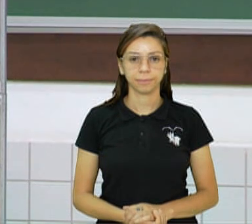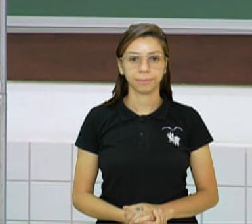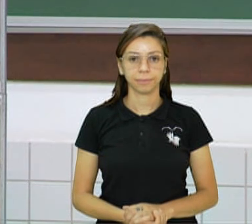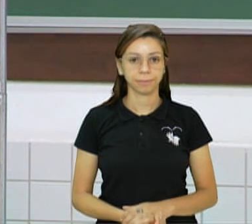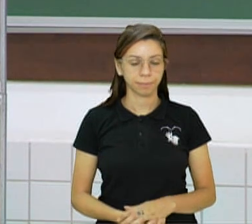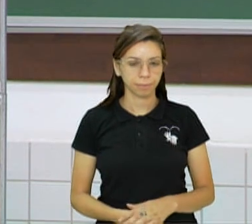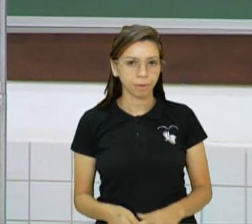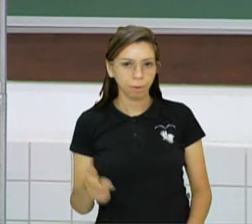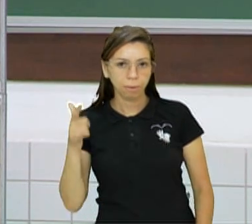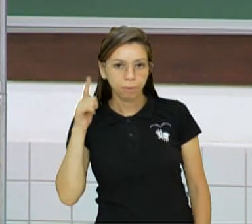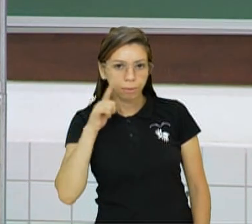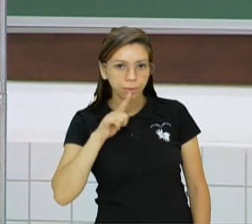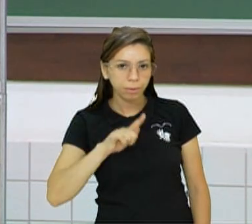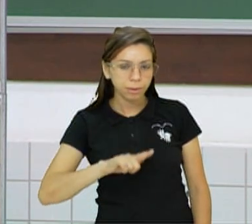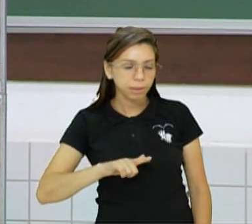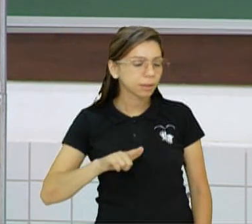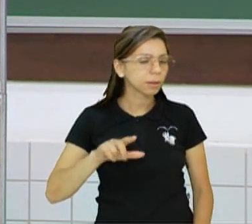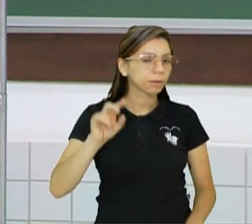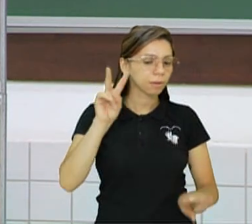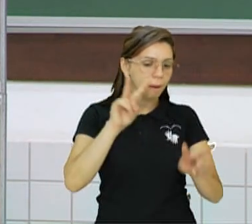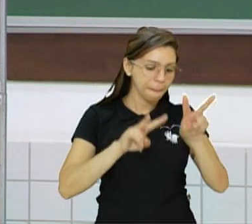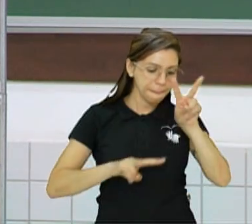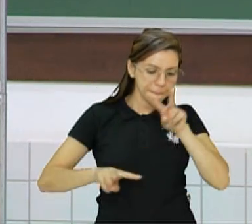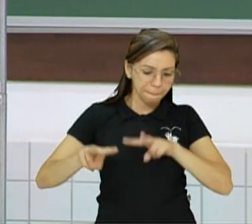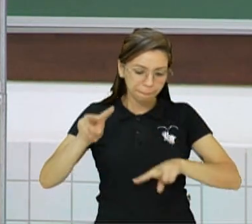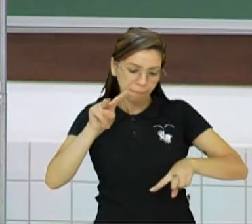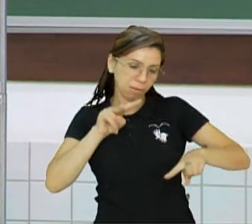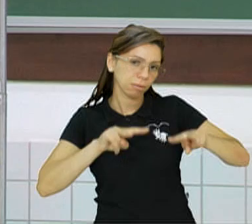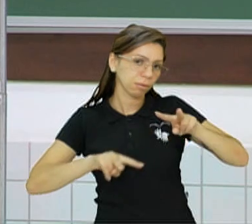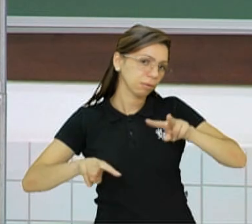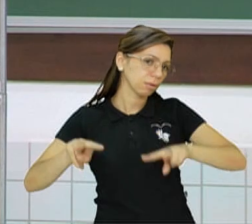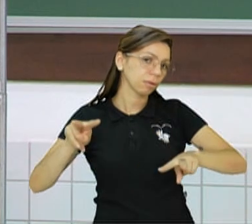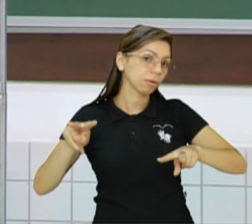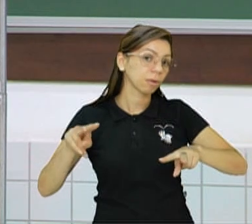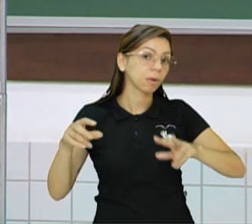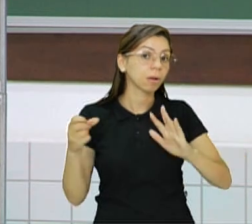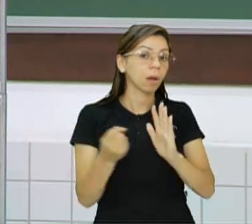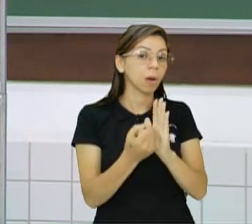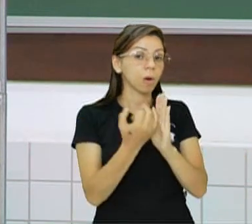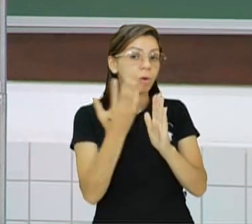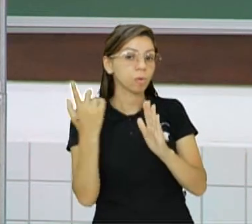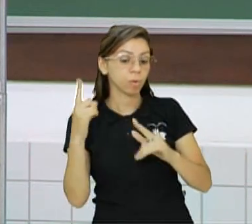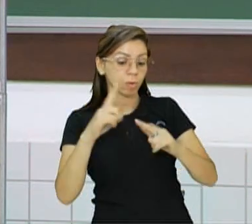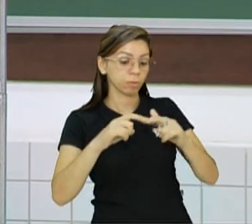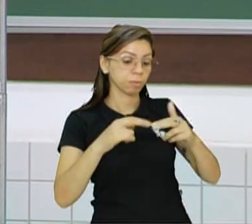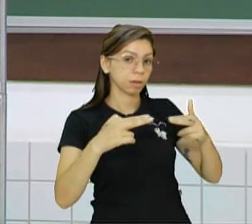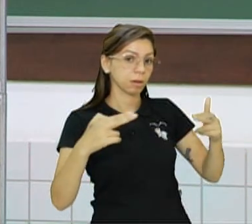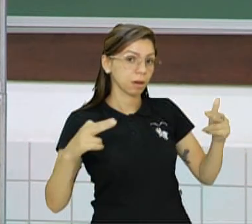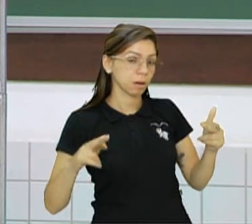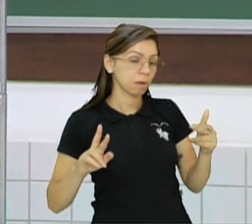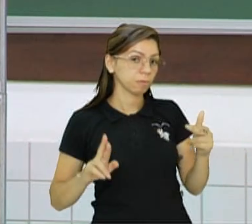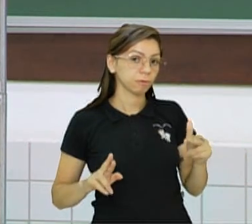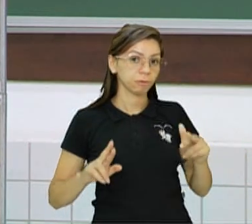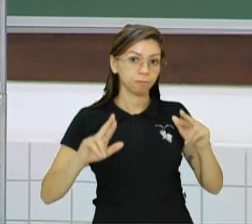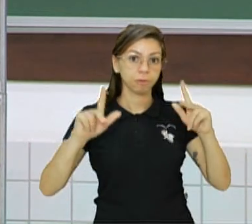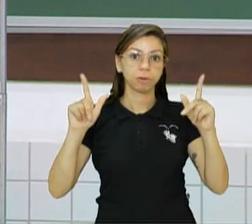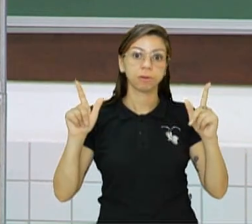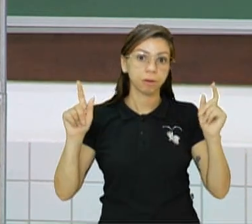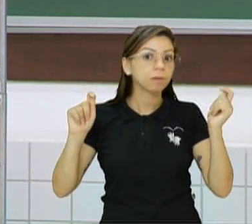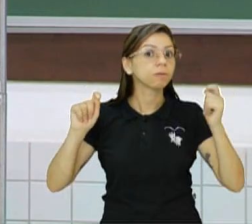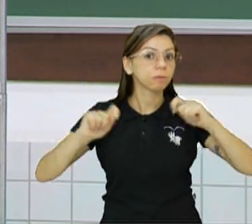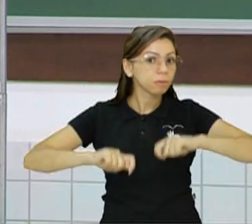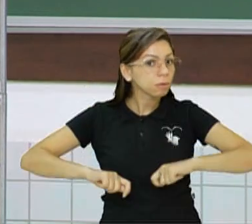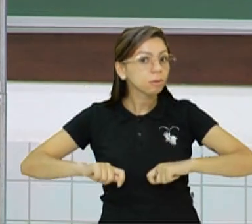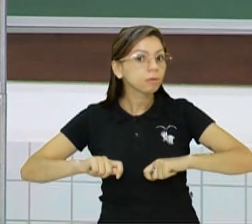olharam? Conseguiram observar os nossos sólidos? Olha quanto material diferente, meus queridos, a gente fez